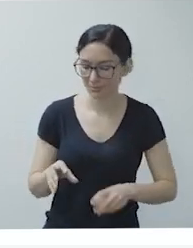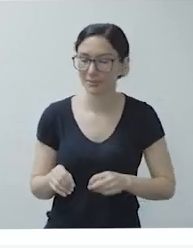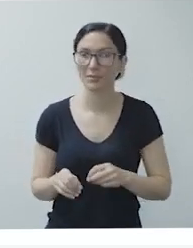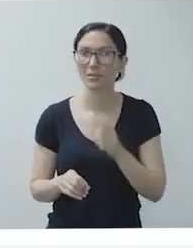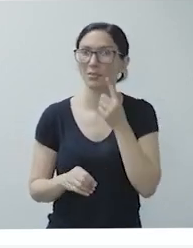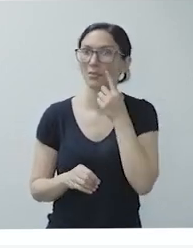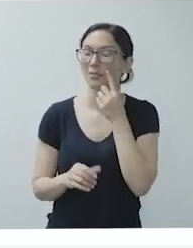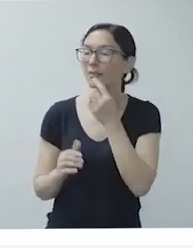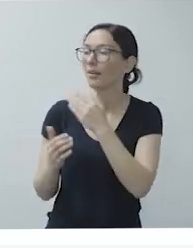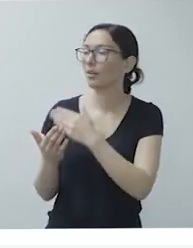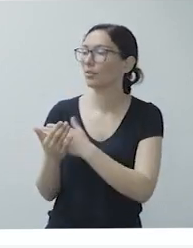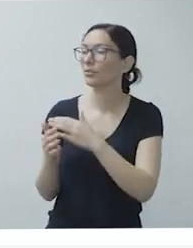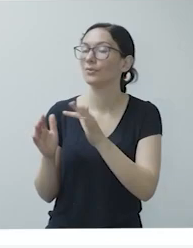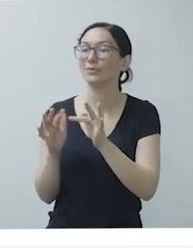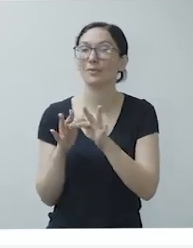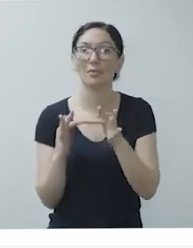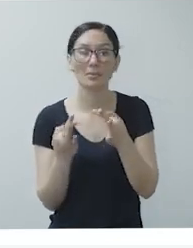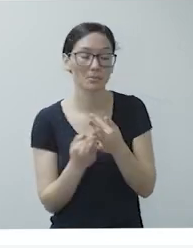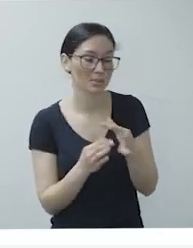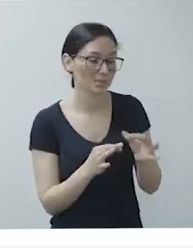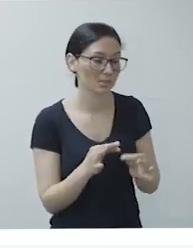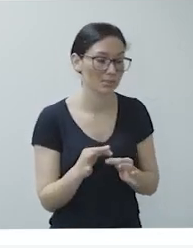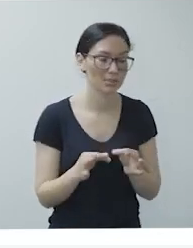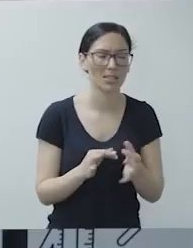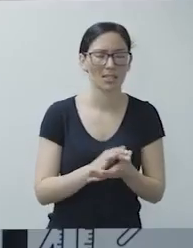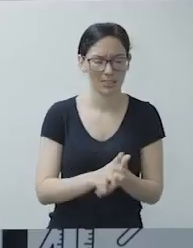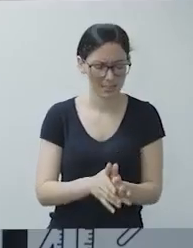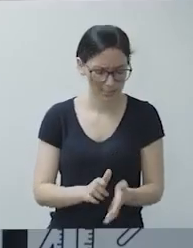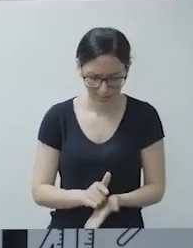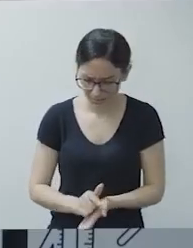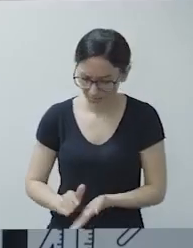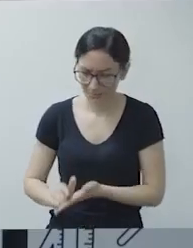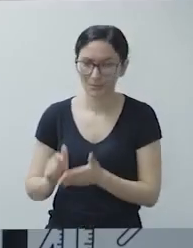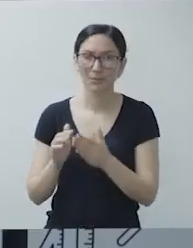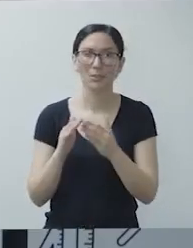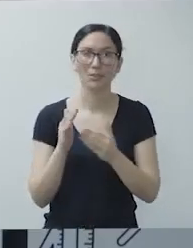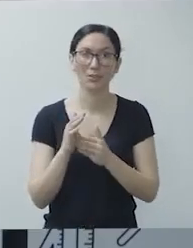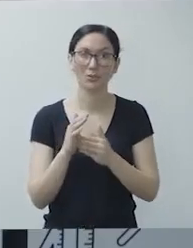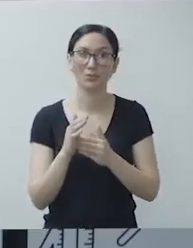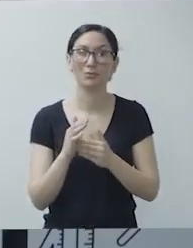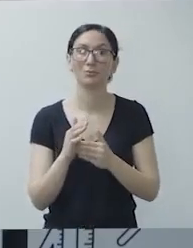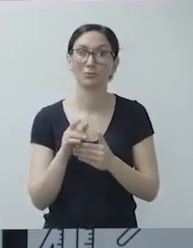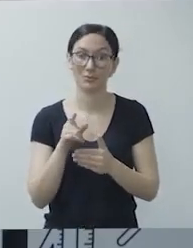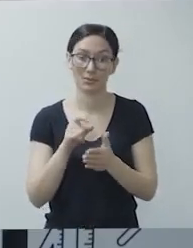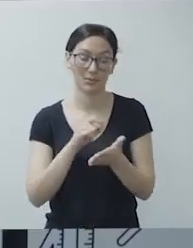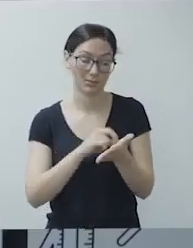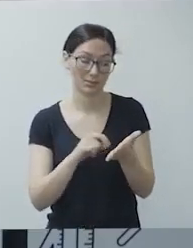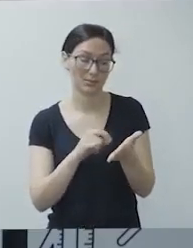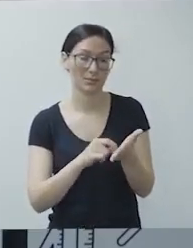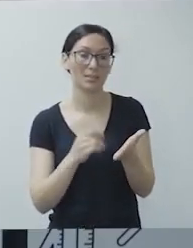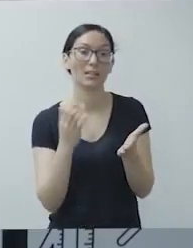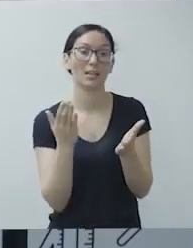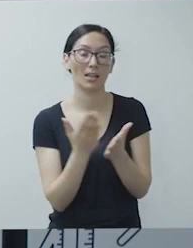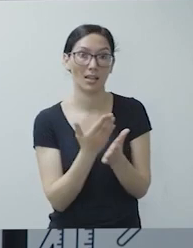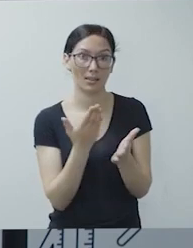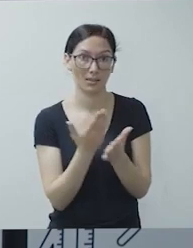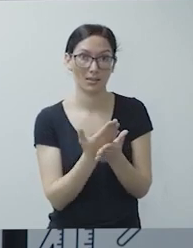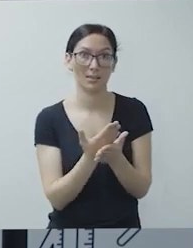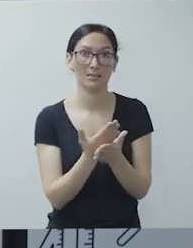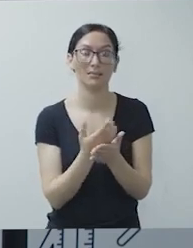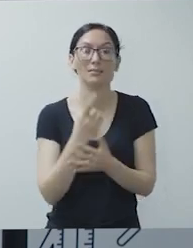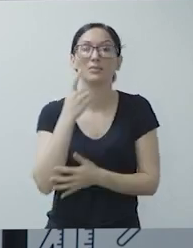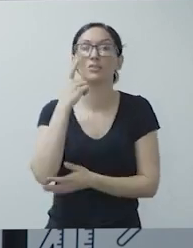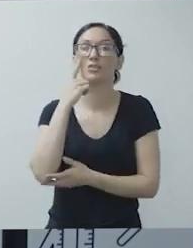de vocês, organizem, higienizem tudo e já aproveitem e escrevam no caderno de vocês